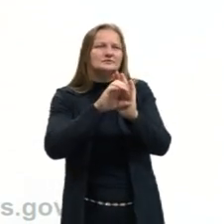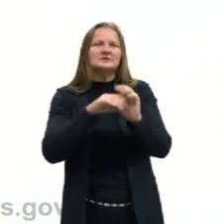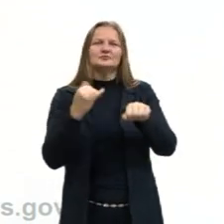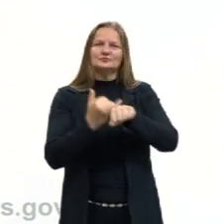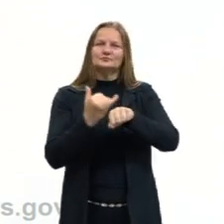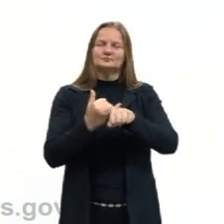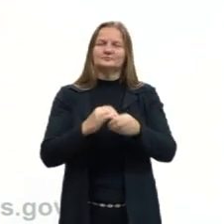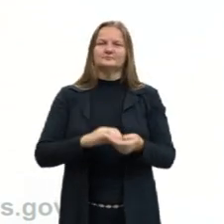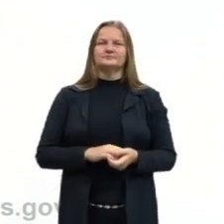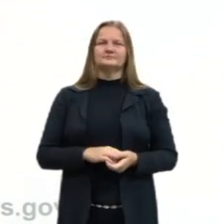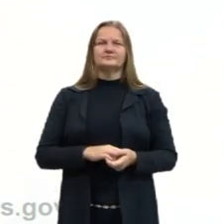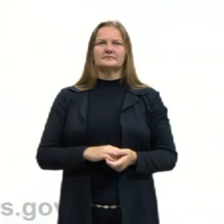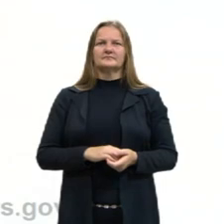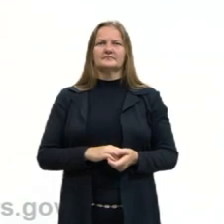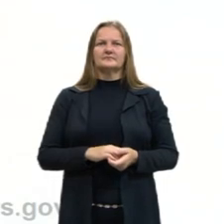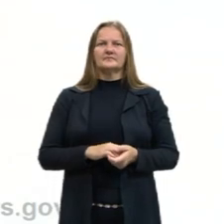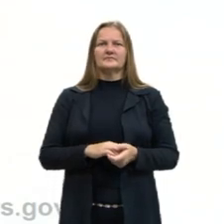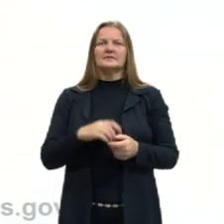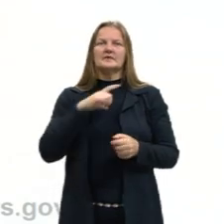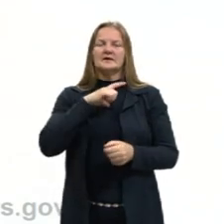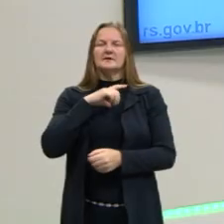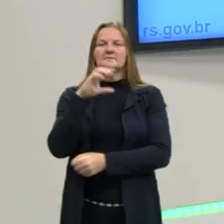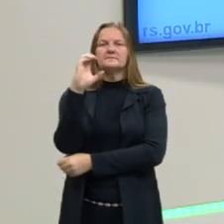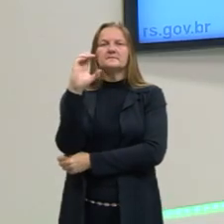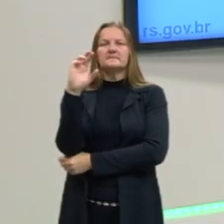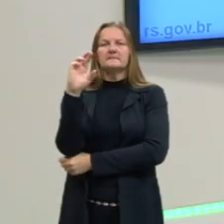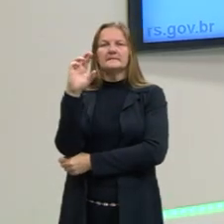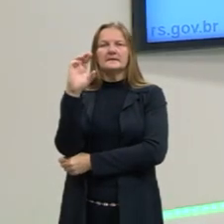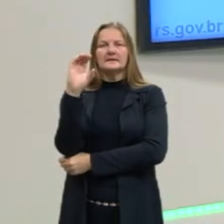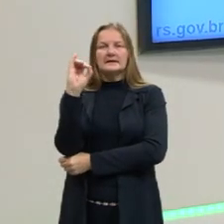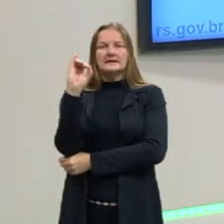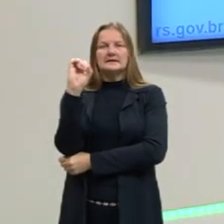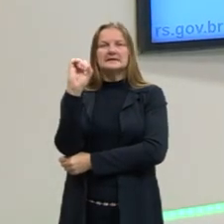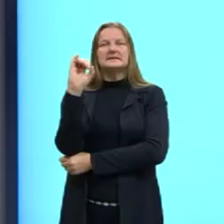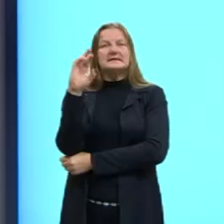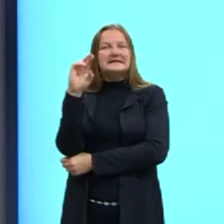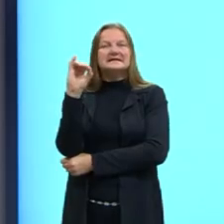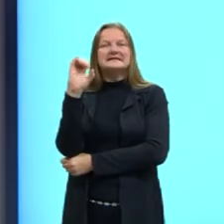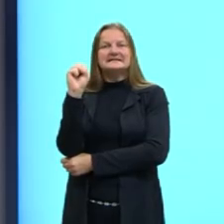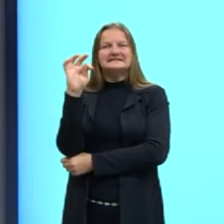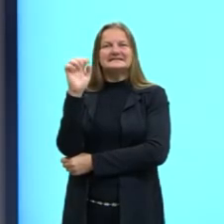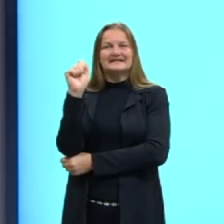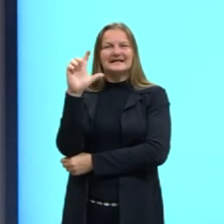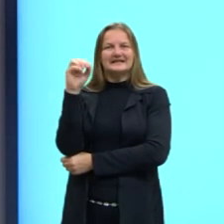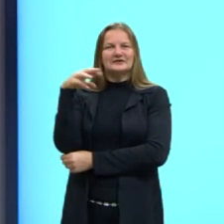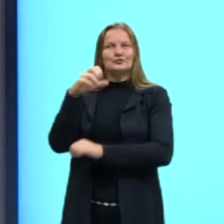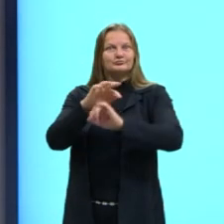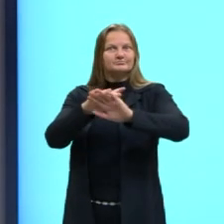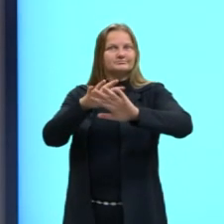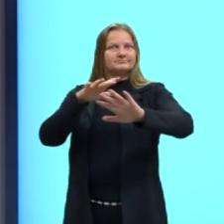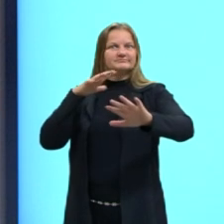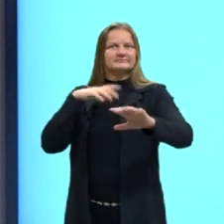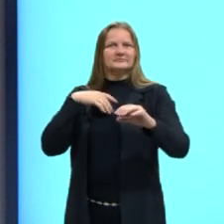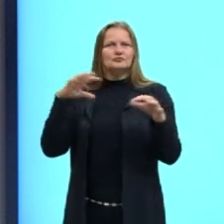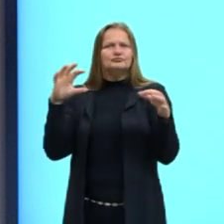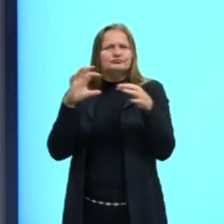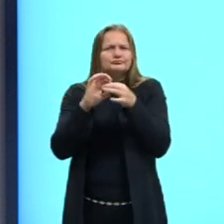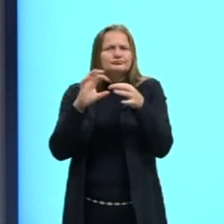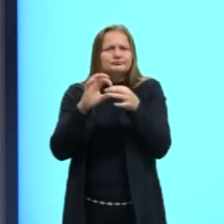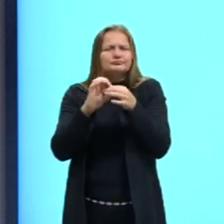tá e o forma um retículo cristalino através daquela mar de elétrons na combinação dos meus